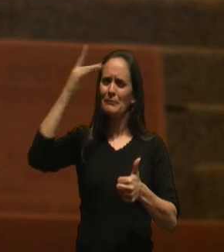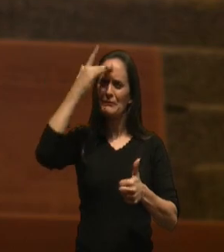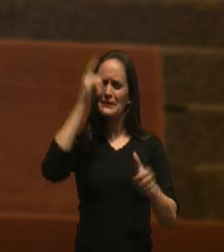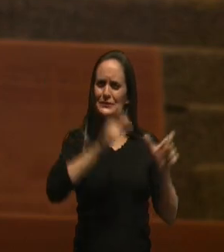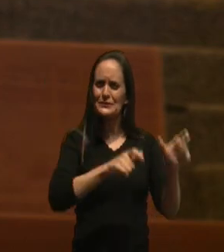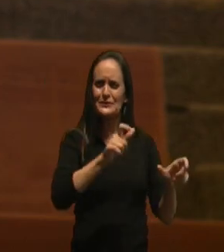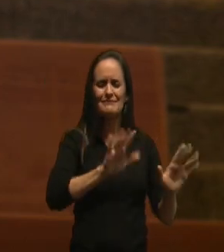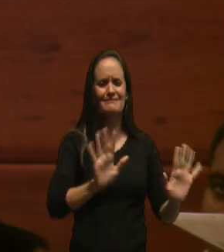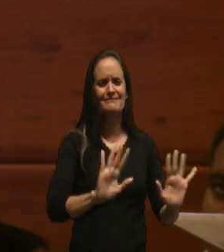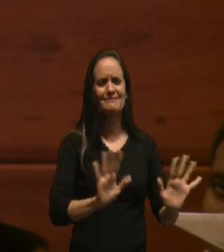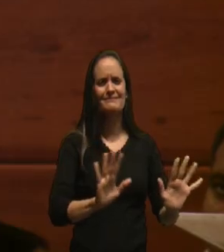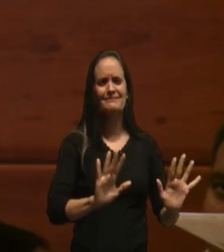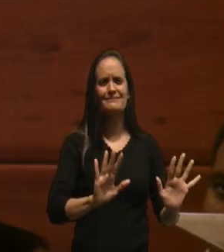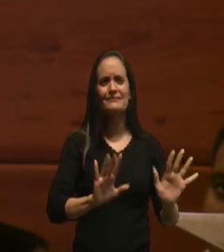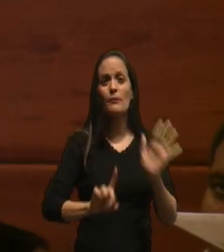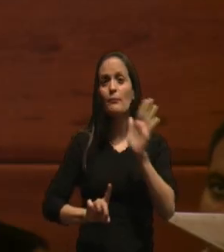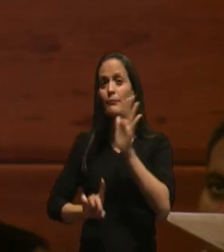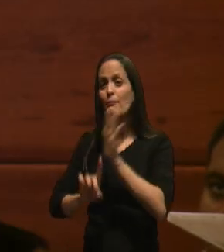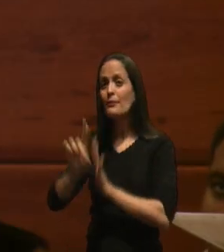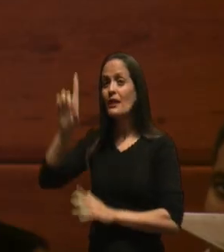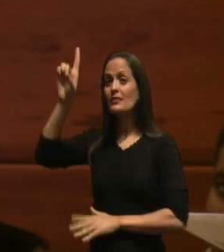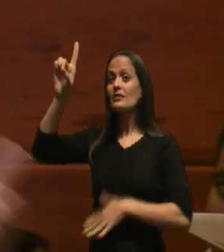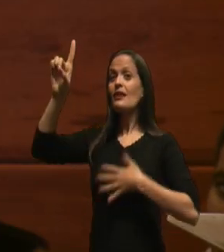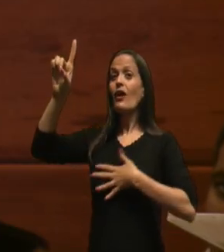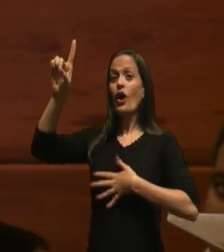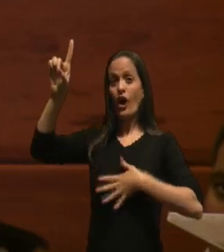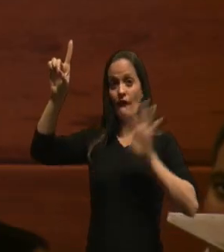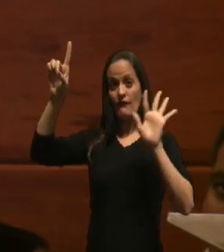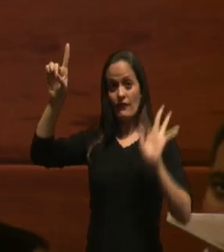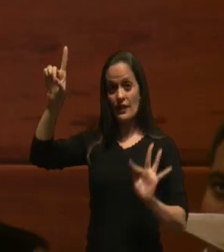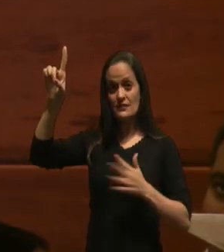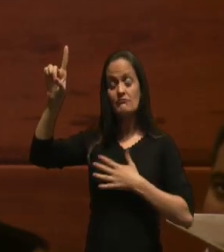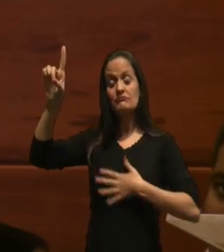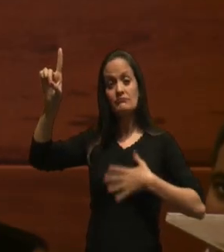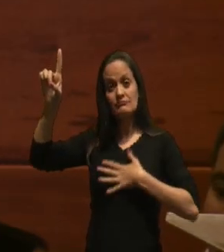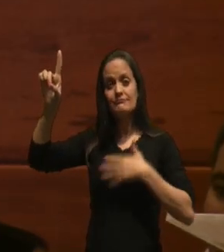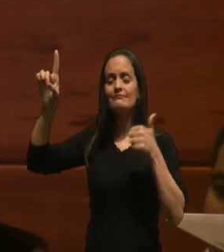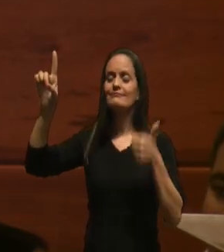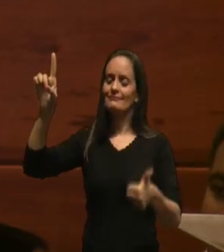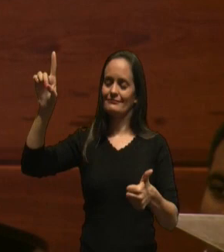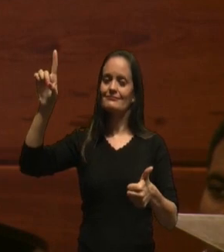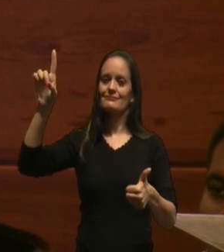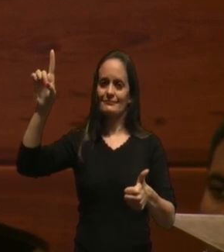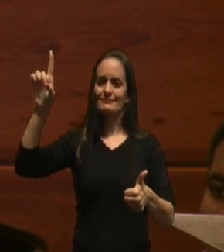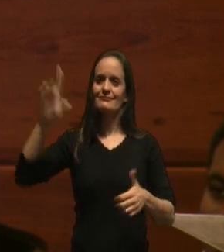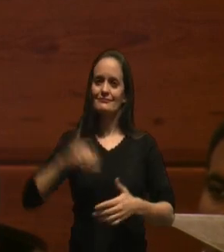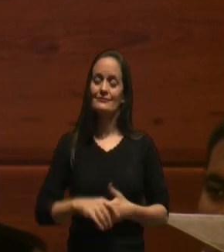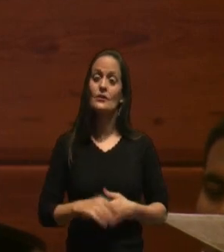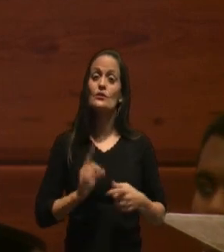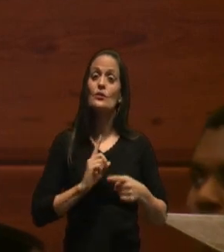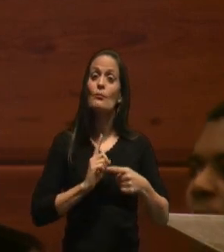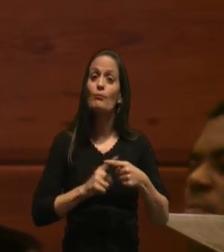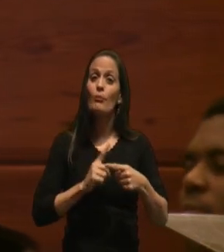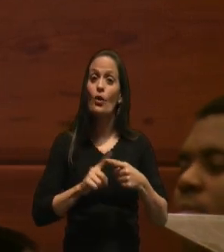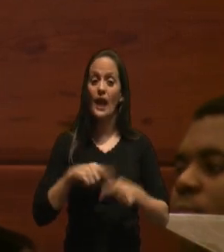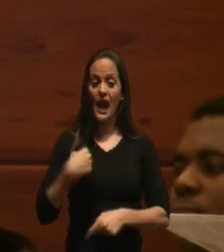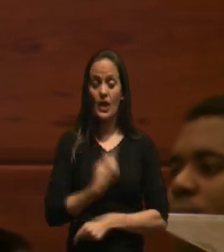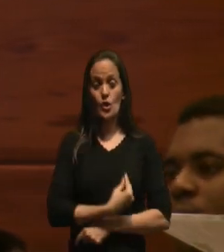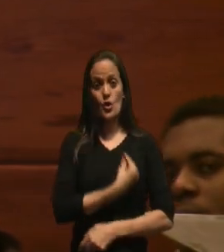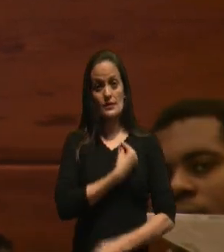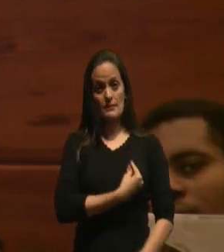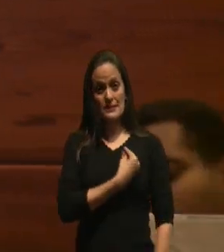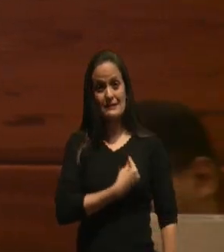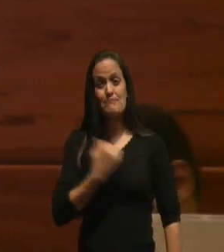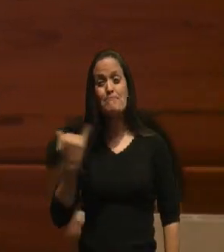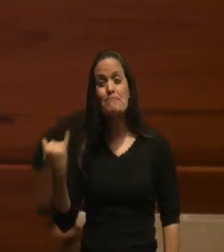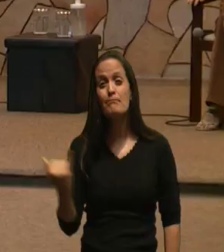somente. É lógico que nós somos seres humanos e nós devemos ter bons relacionamentos. A nossa presença deve ser importante e